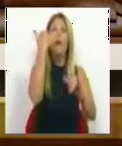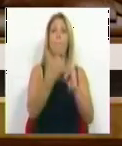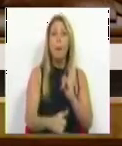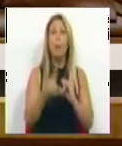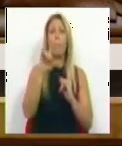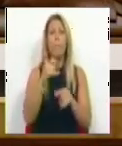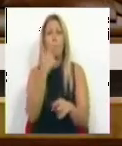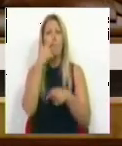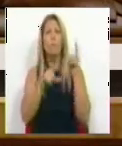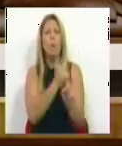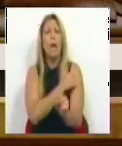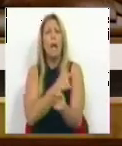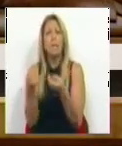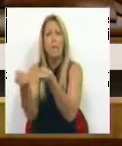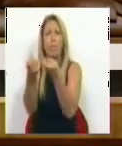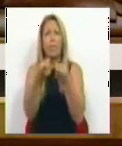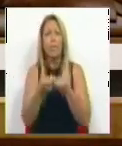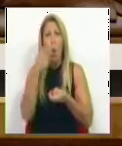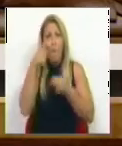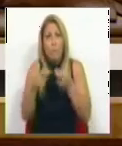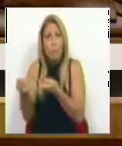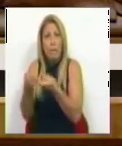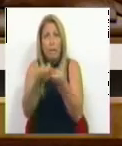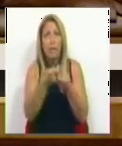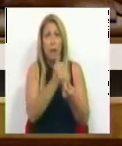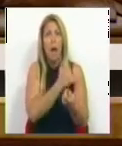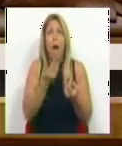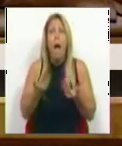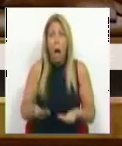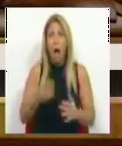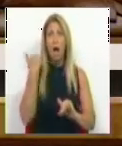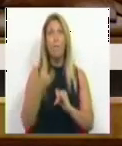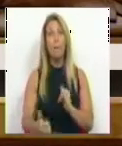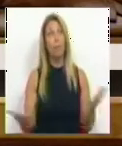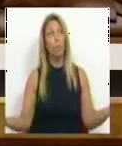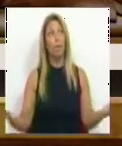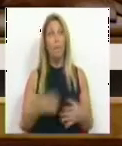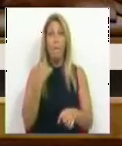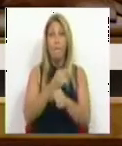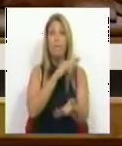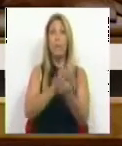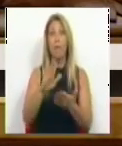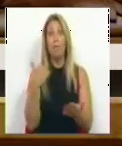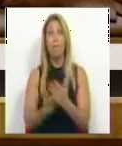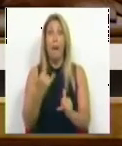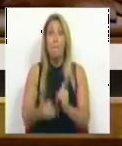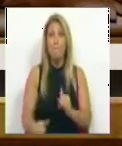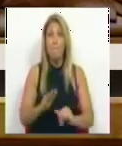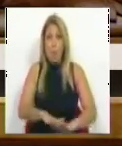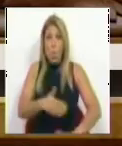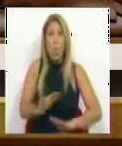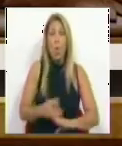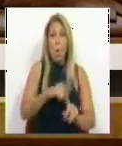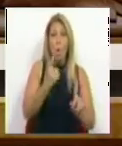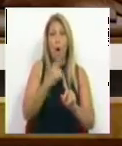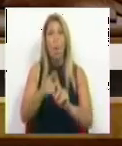as populações. E não fazer nada é ajudar que esse perigo se materialize ano após ano. Mas há escolhas, há